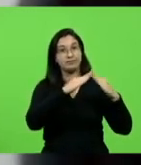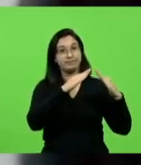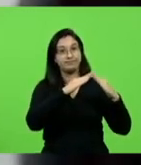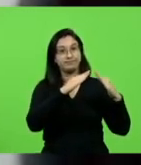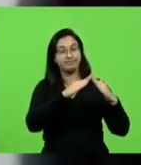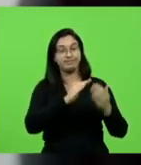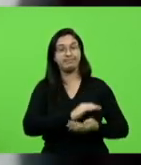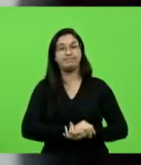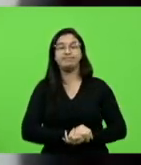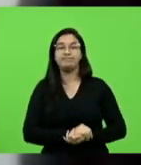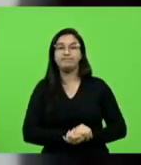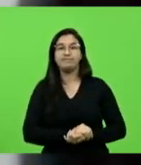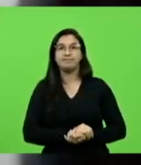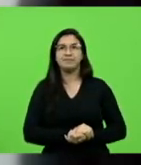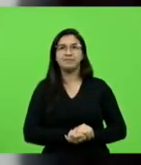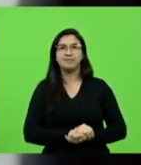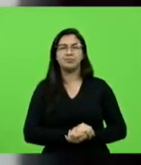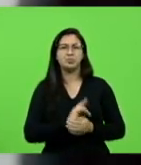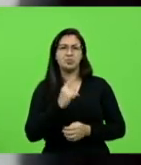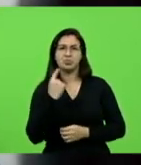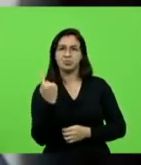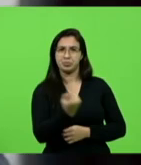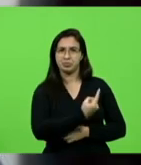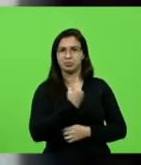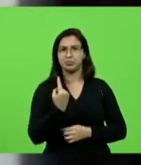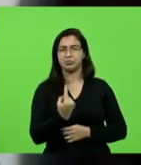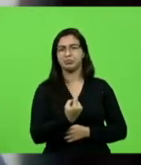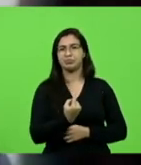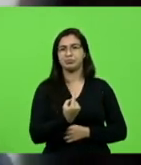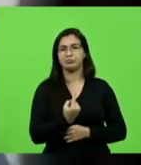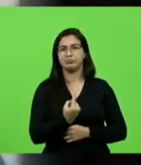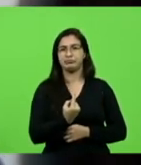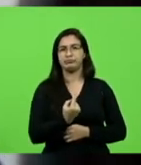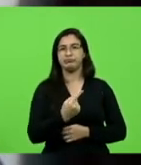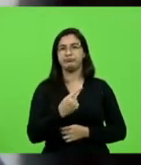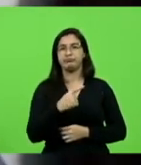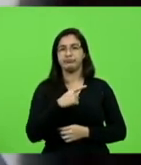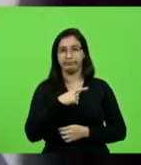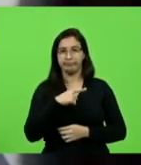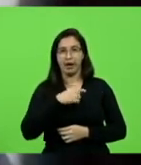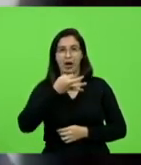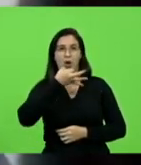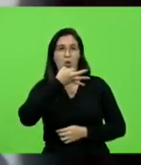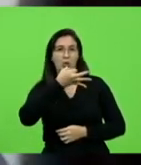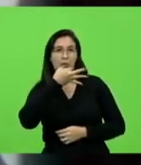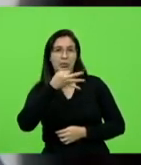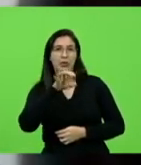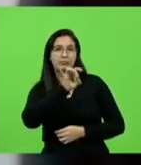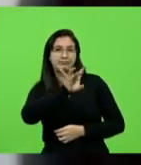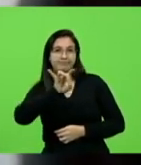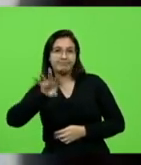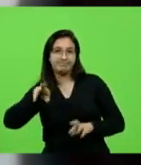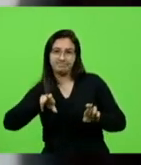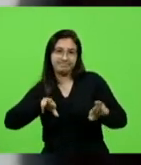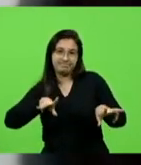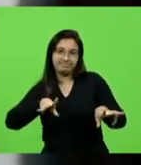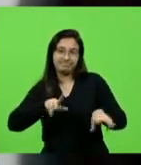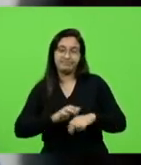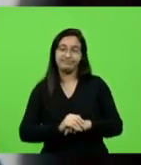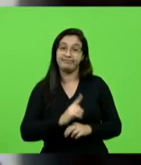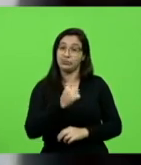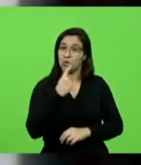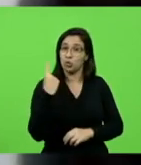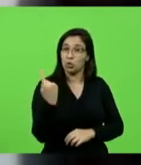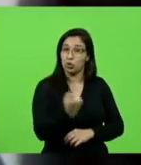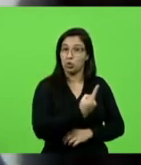Bem, todos nós temos as nossas opiniões. Todos nós temos um